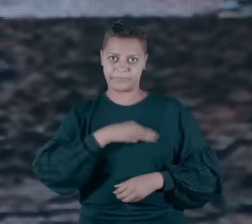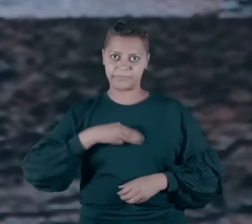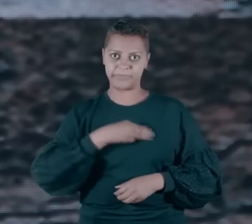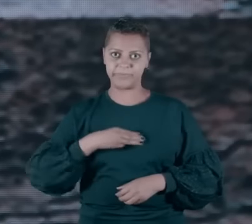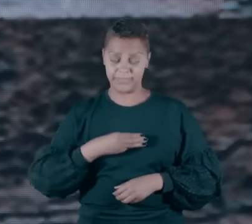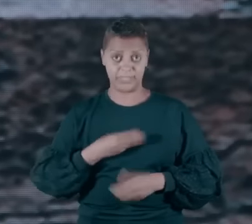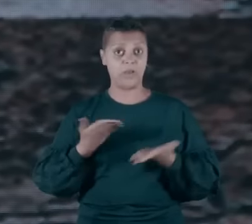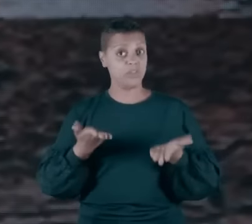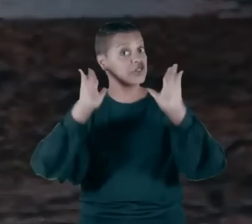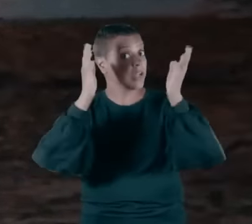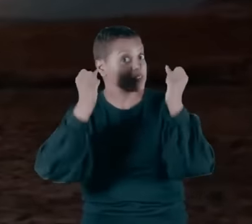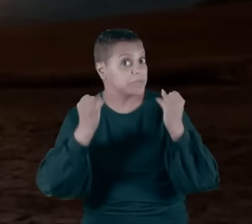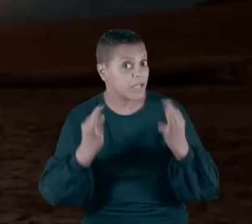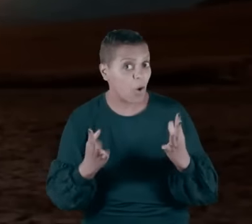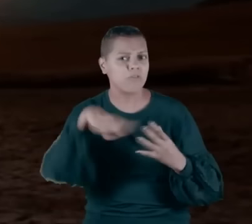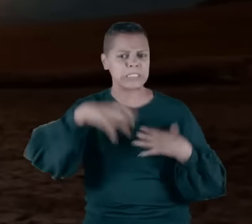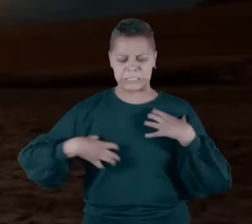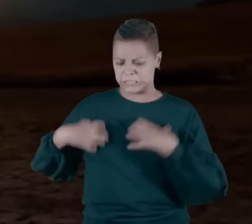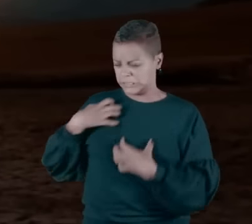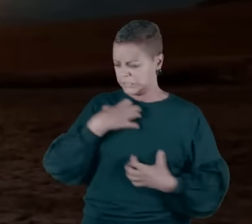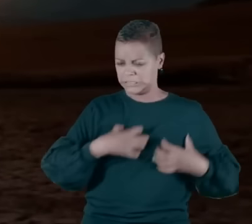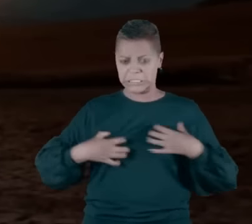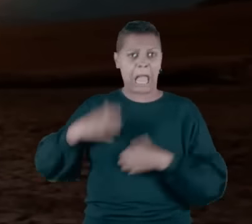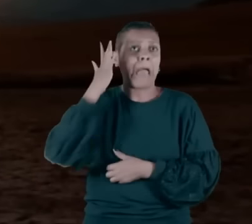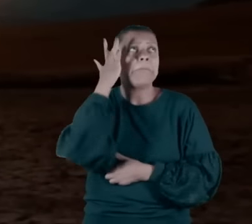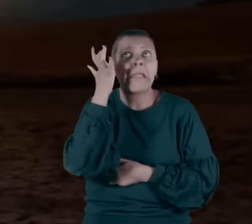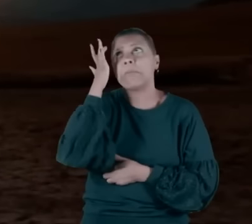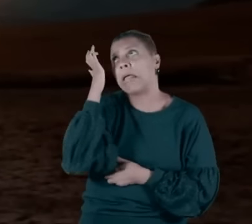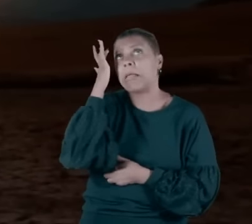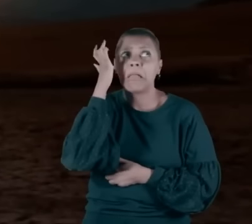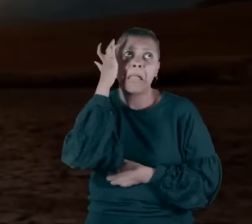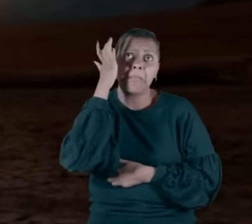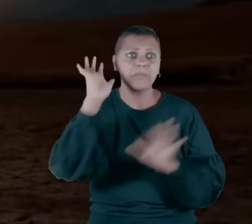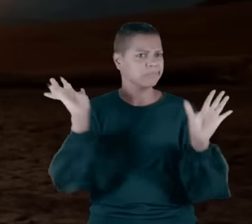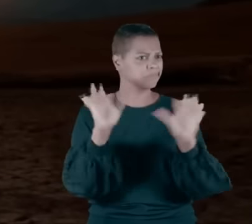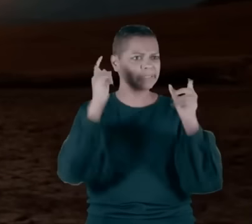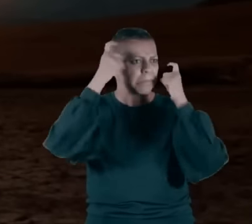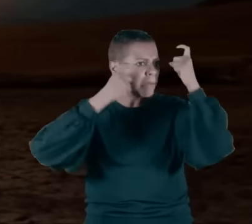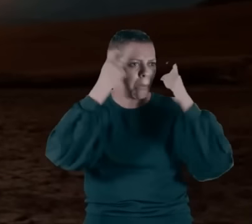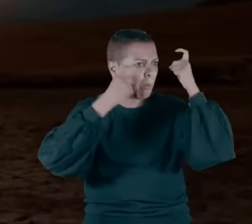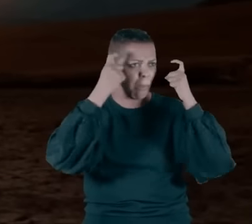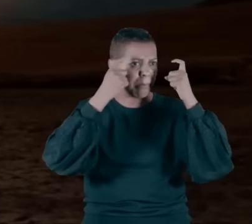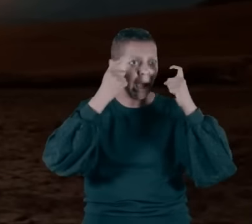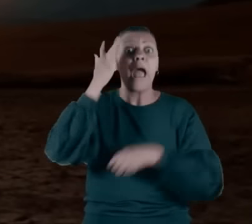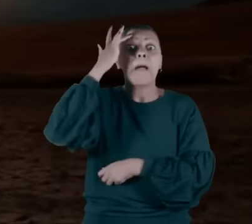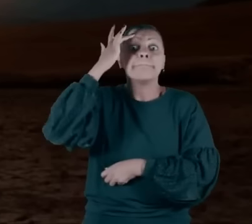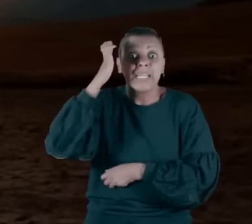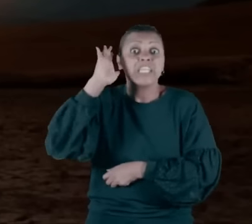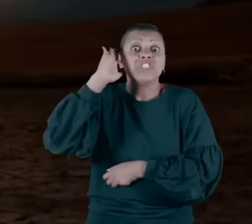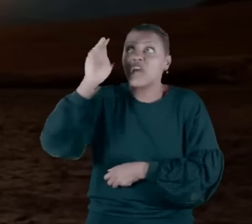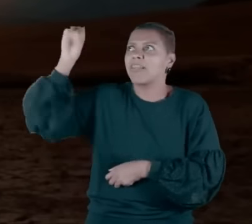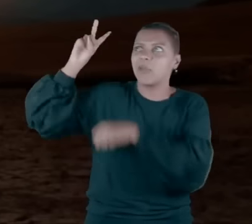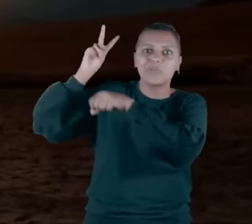diz portanto não vos inquieteis com o dia de amanhã pois o amanhã trará os seus cuidados